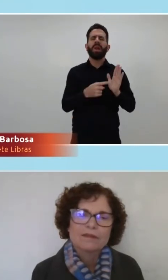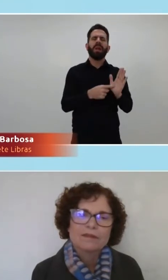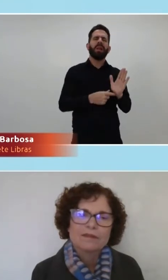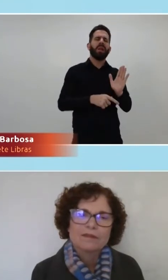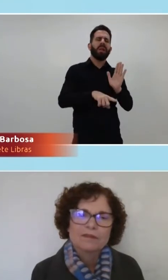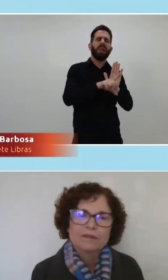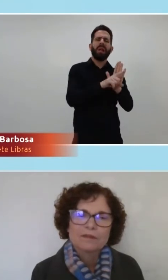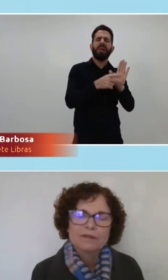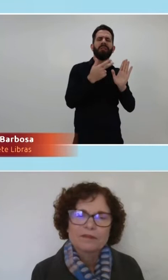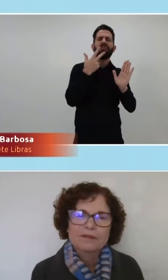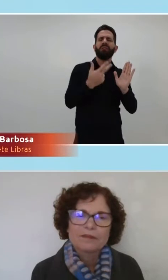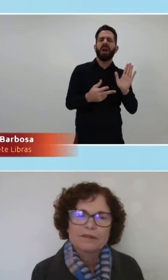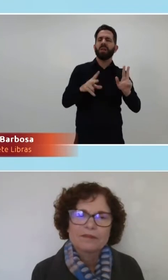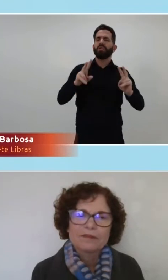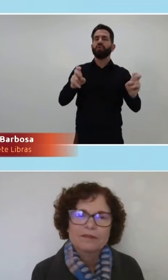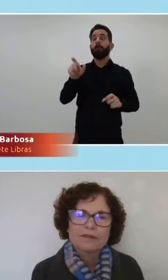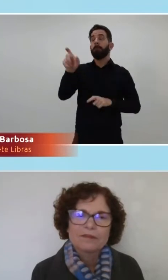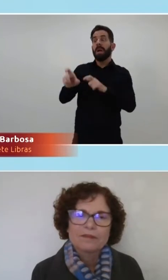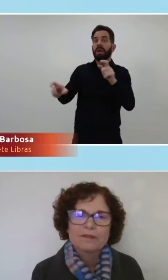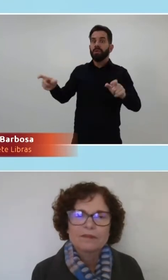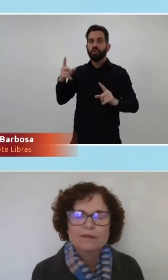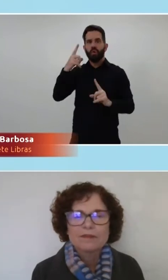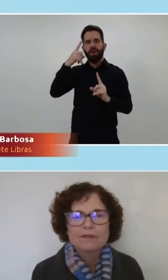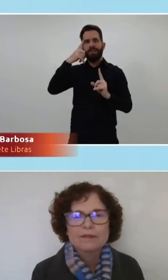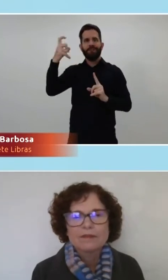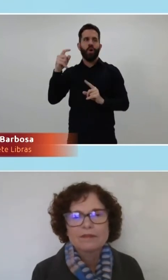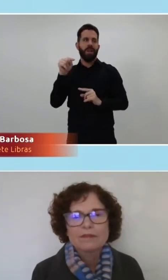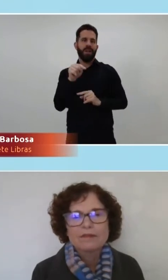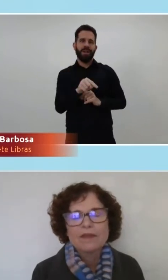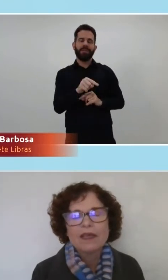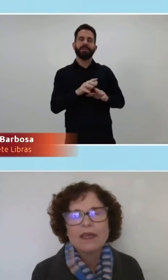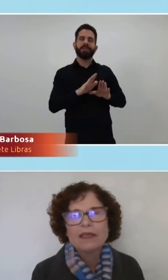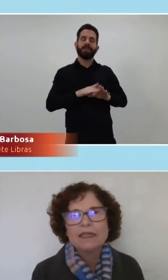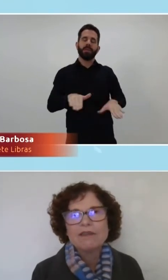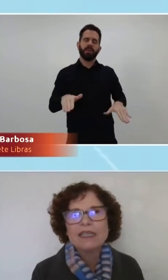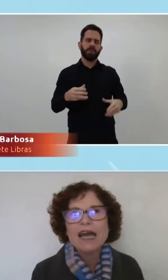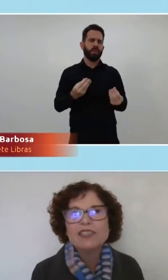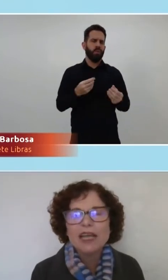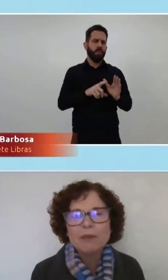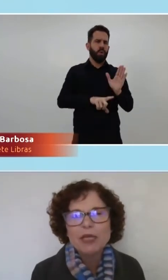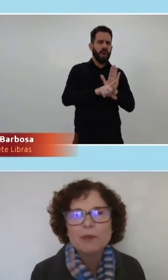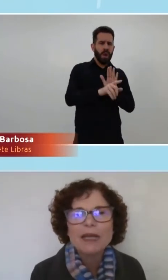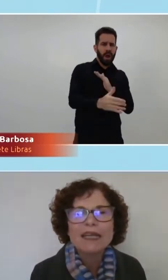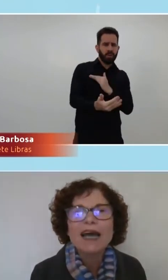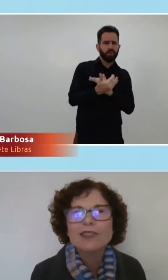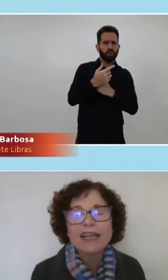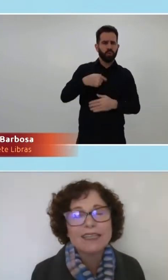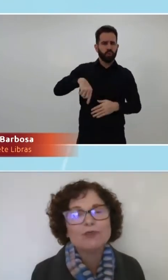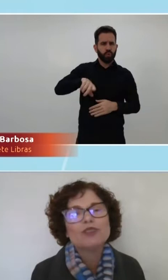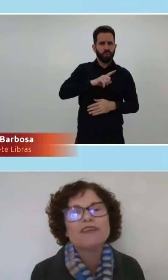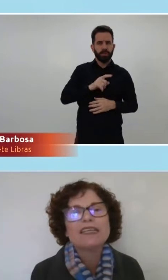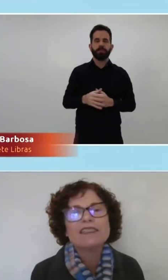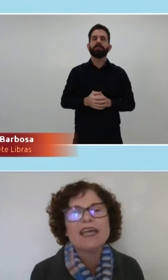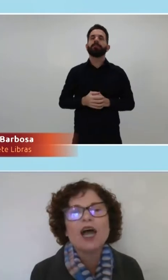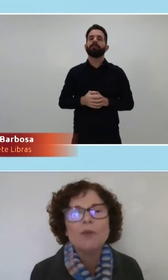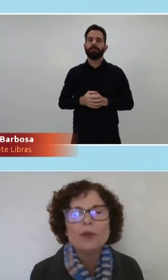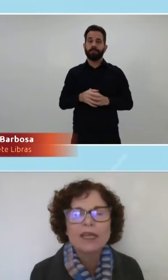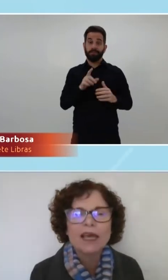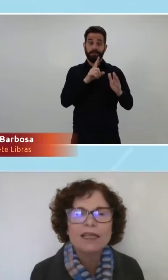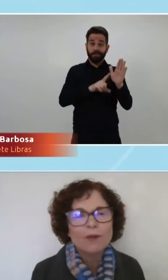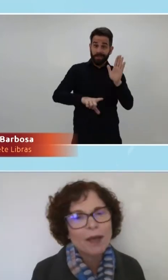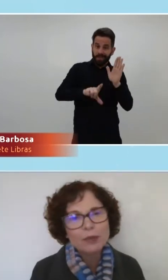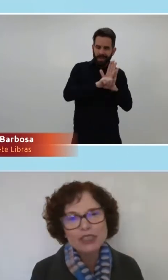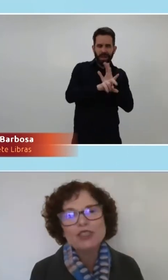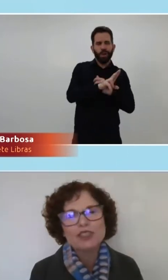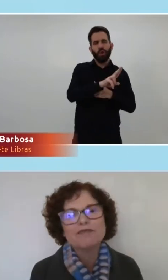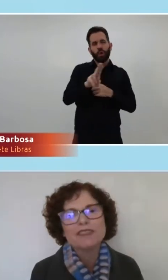lei, para a gente entender melhor como que ela pode mudar um pouco esse cenário? Na verdade, a Lei Menino Bernardo ela tem um diferencial porque ela